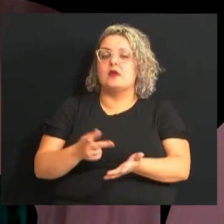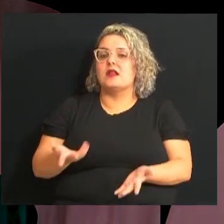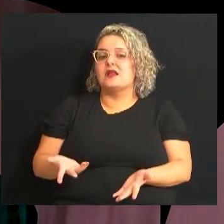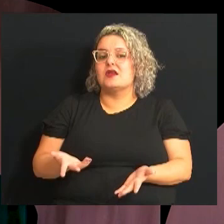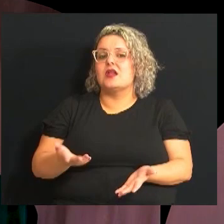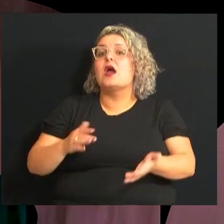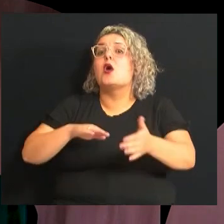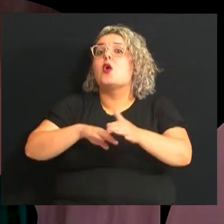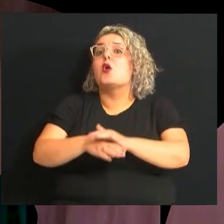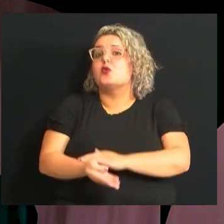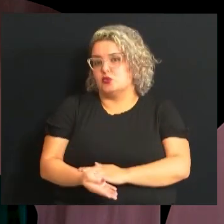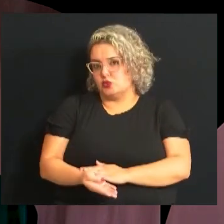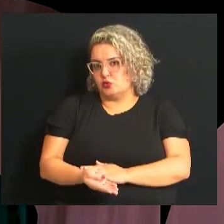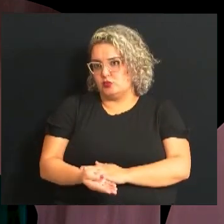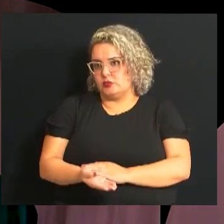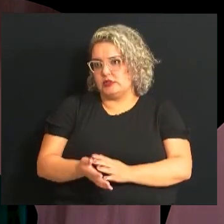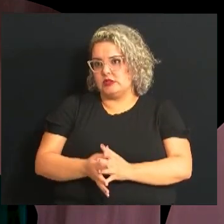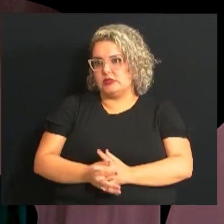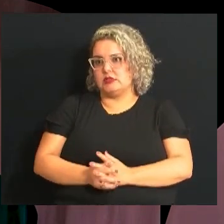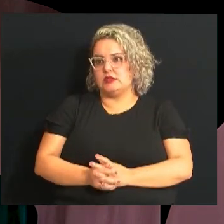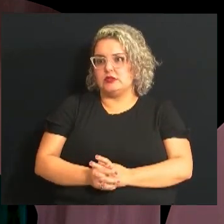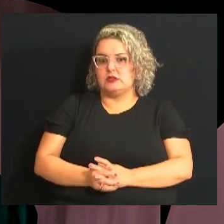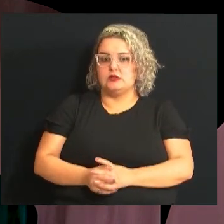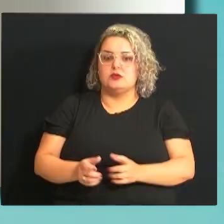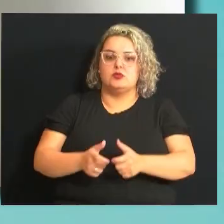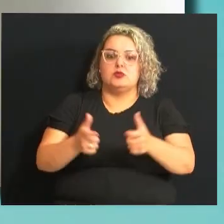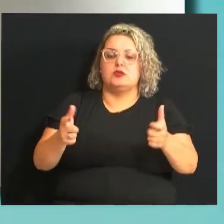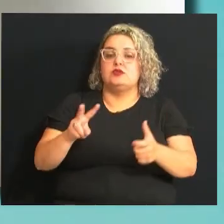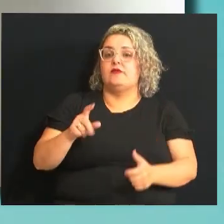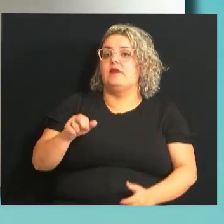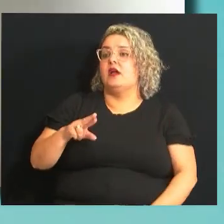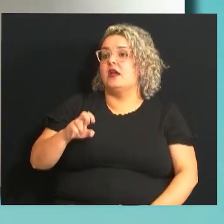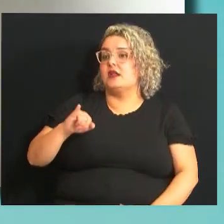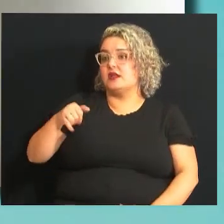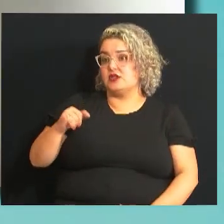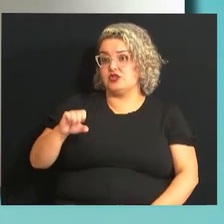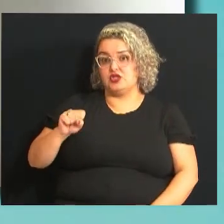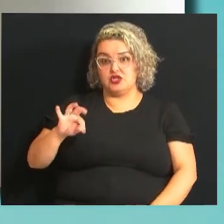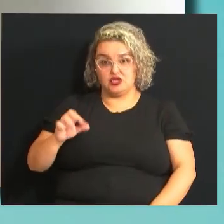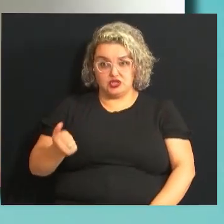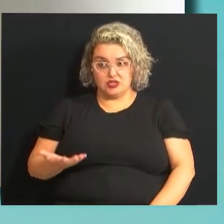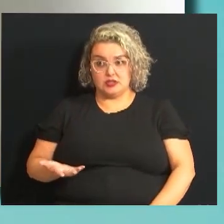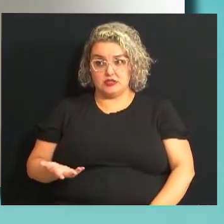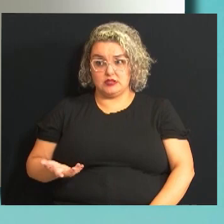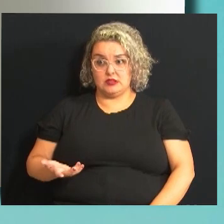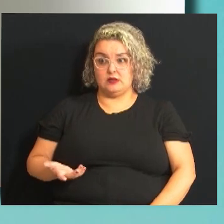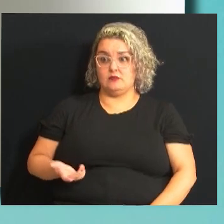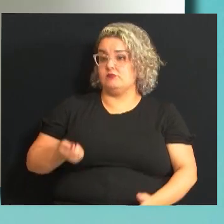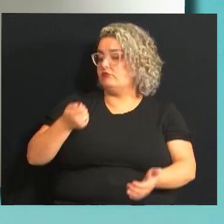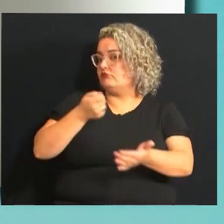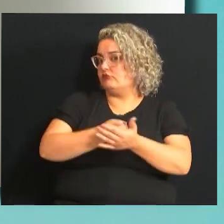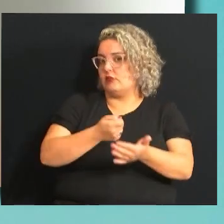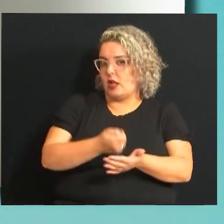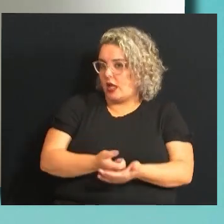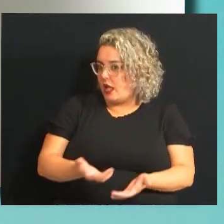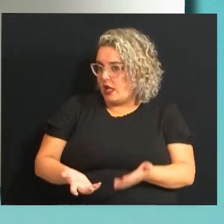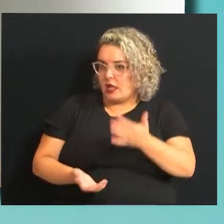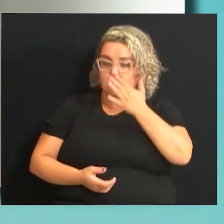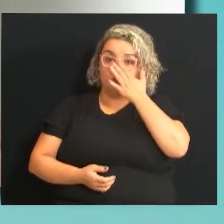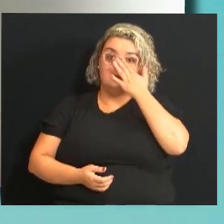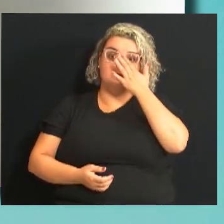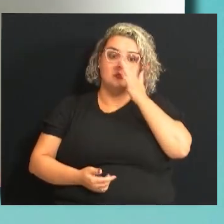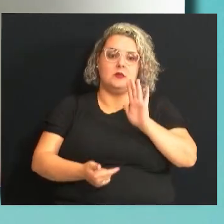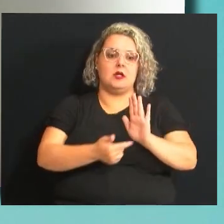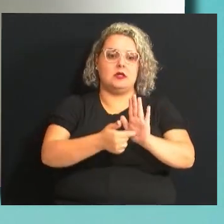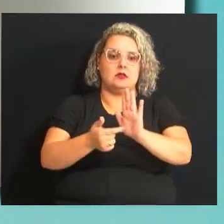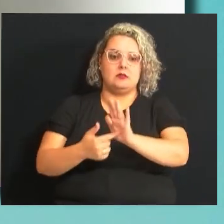acho que assim, é na verdade uma questão de costume, né? Os mercados, os grandes varejistas, eles investiram